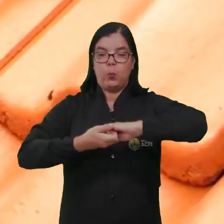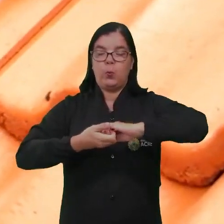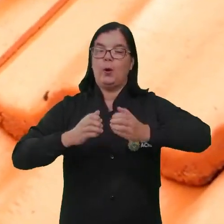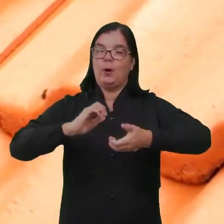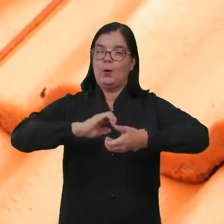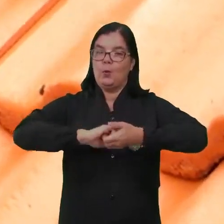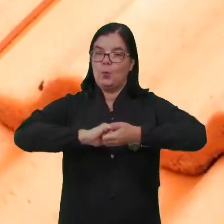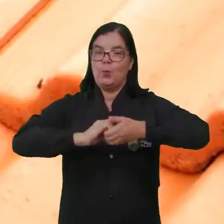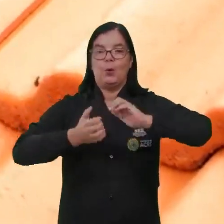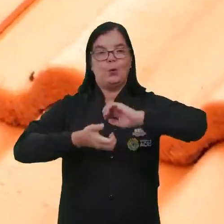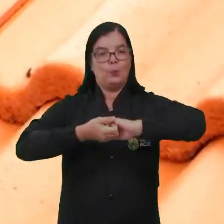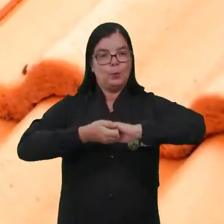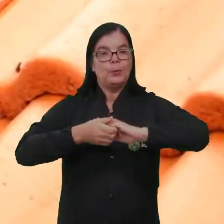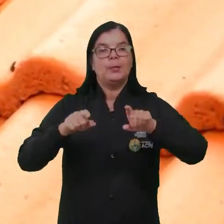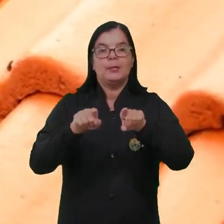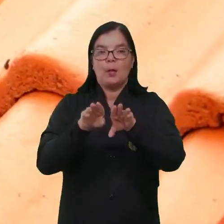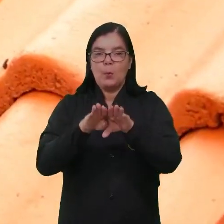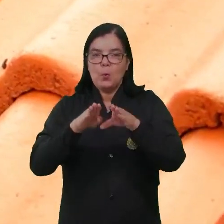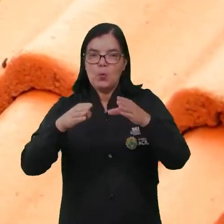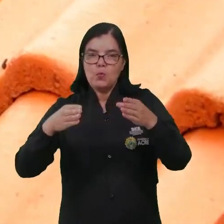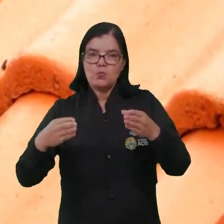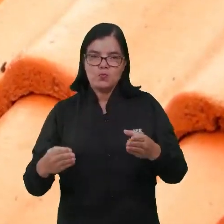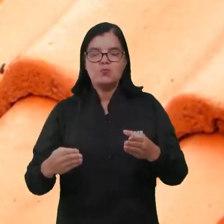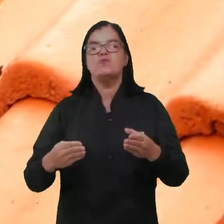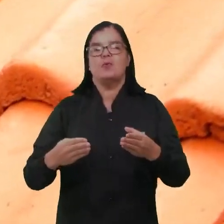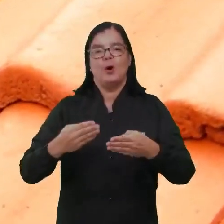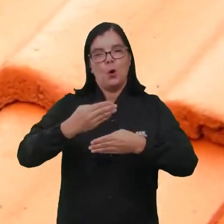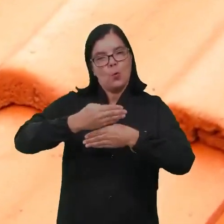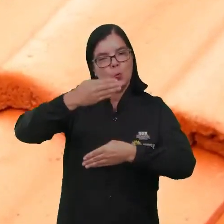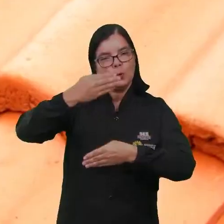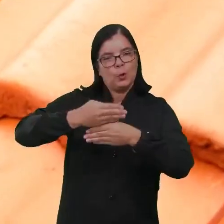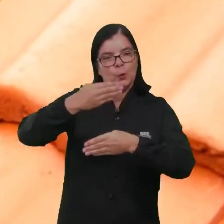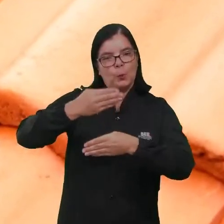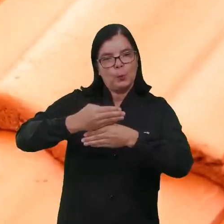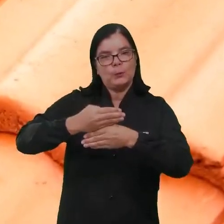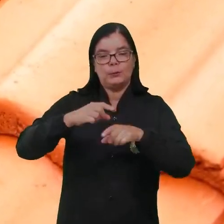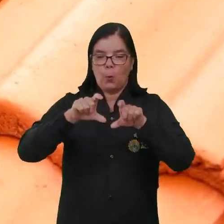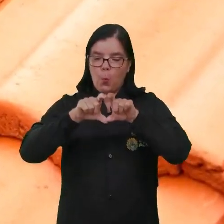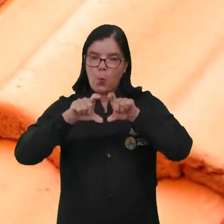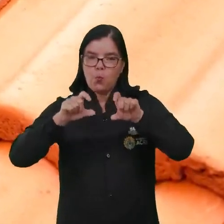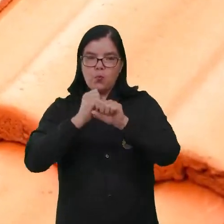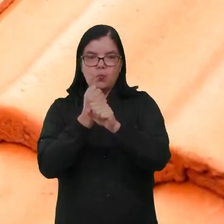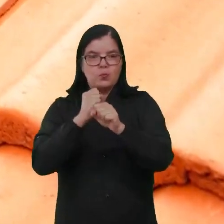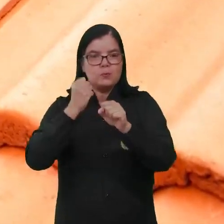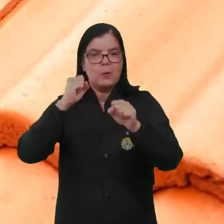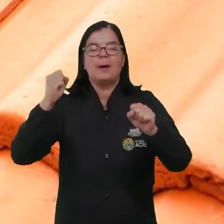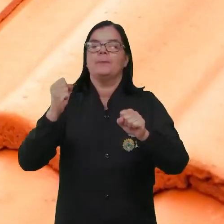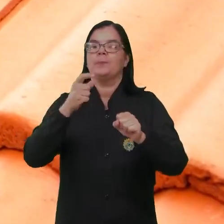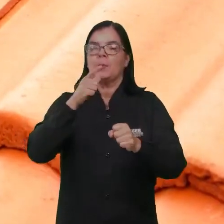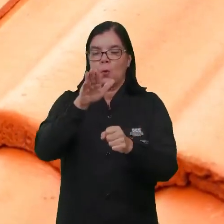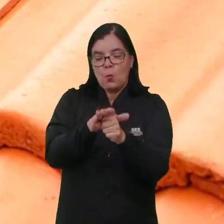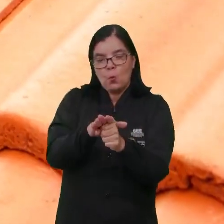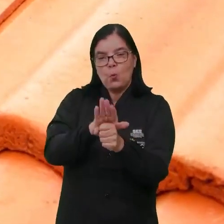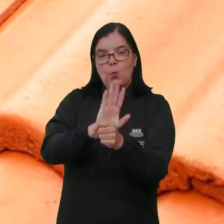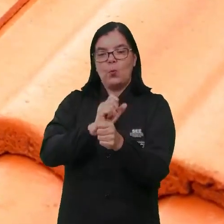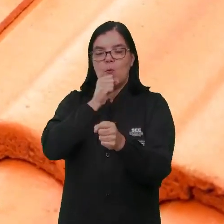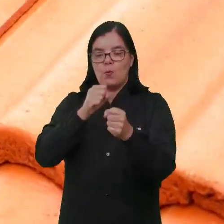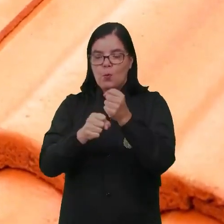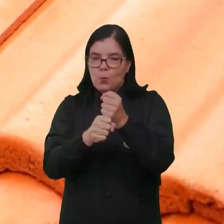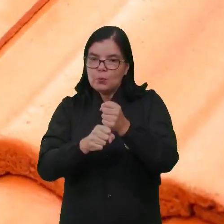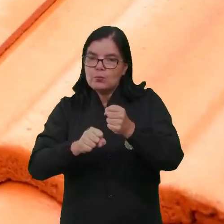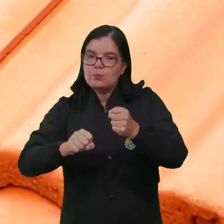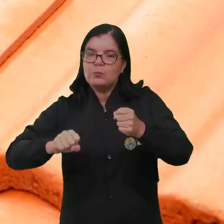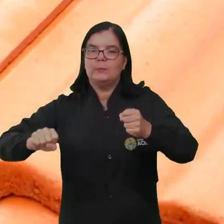e também os blocos cerâmicos, além daquelas tubulações gigantescas, né, que são utilizadas ali tanto para água e também ali